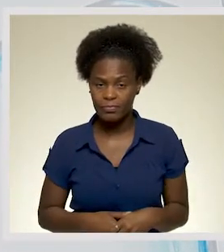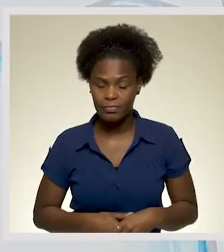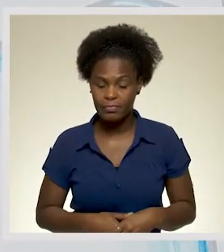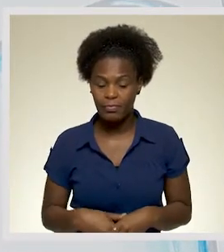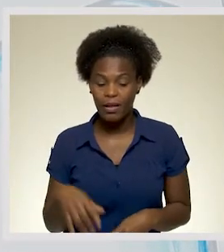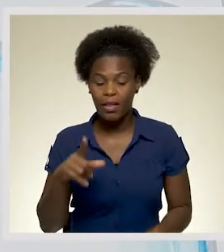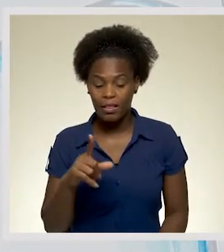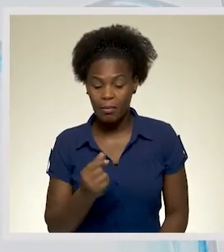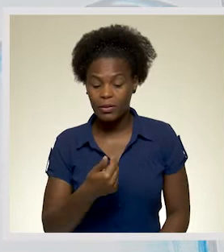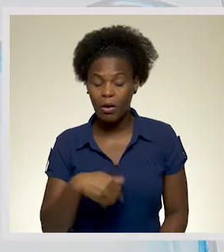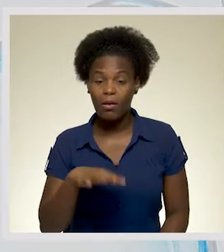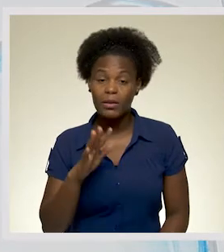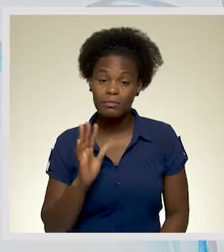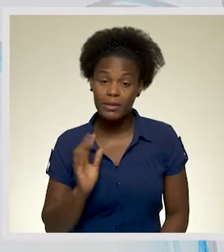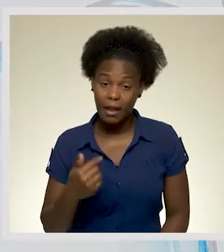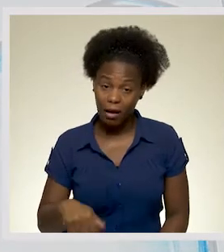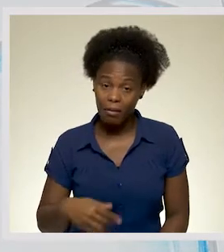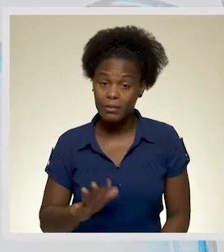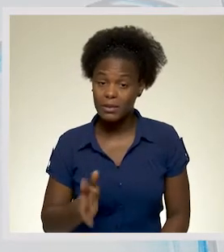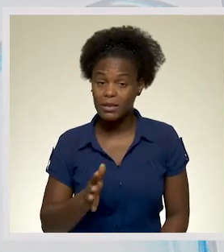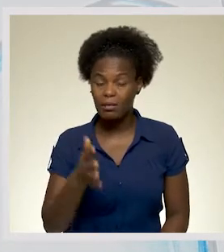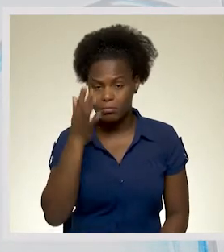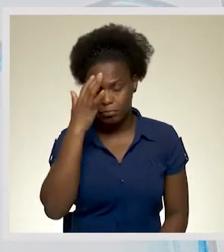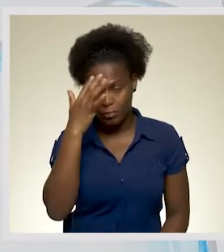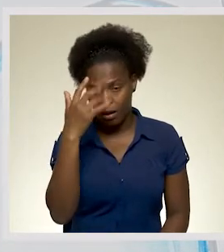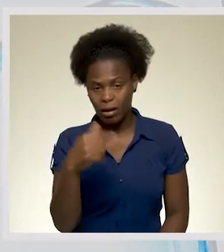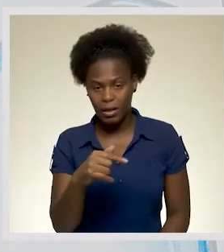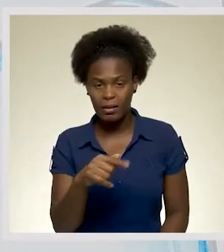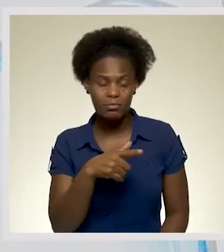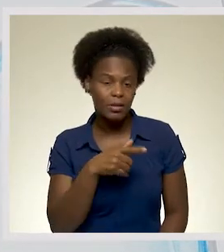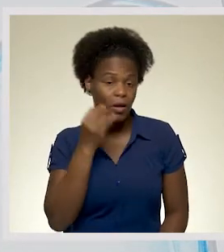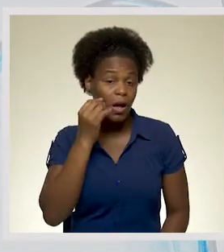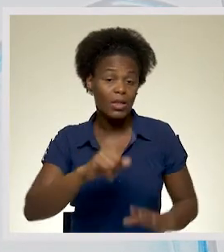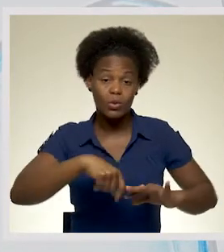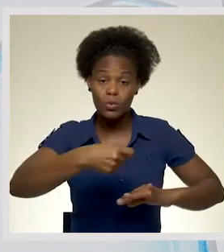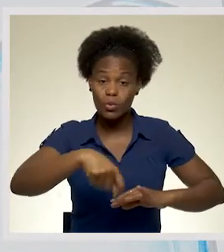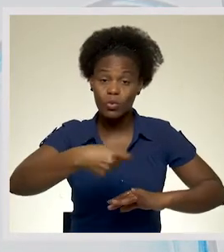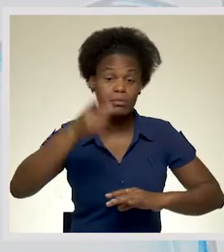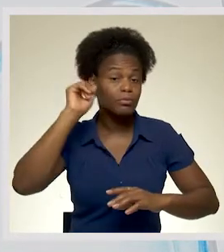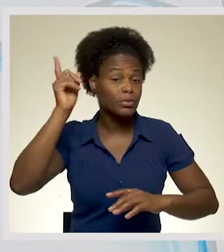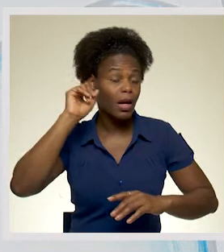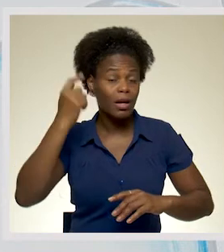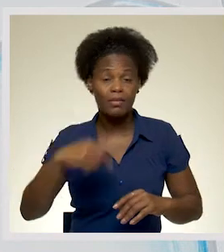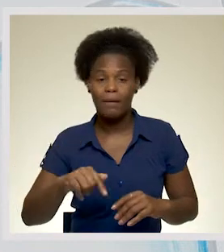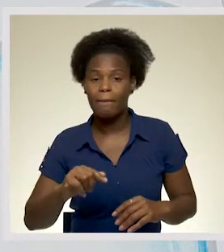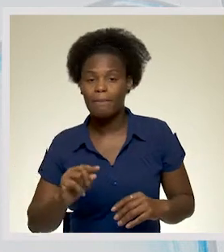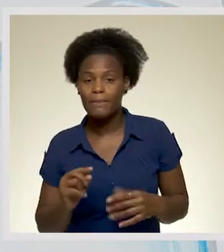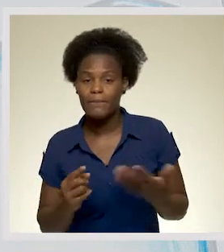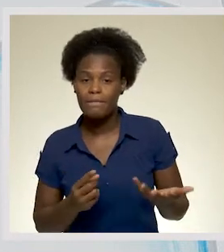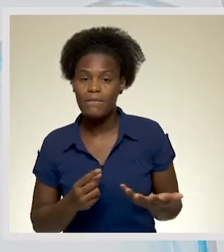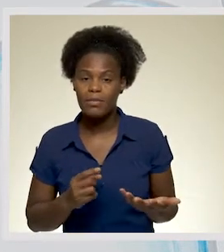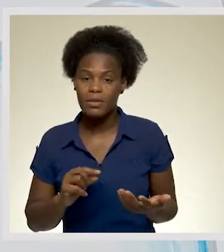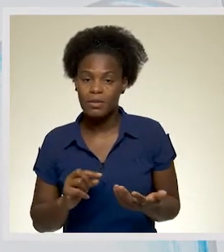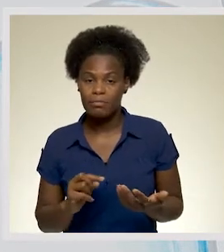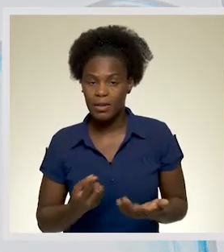E temos que ter em consideração esses recursos como recursos fundamentais